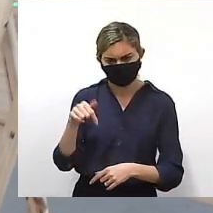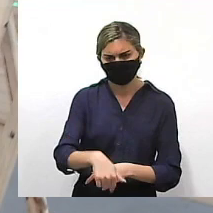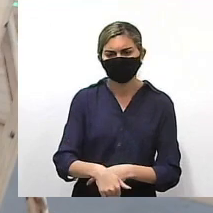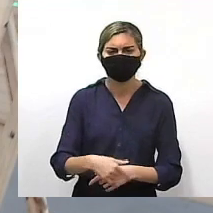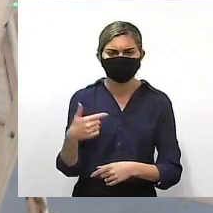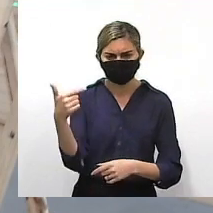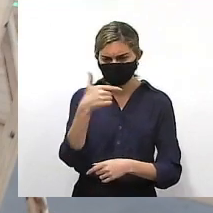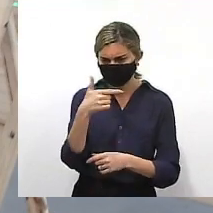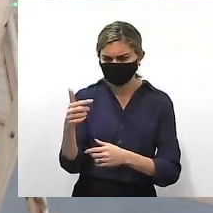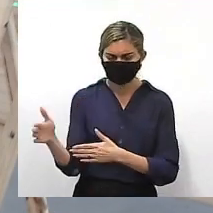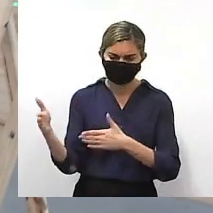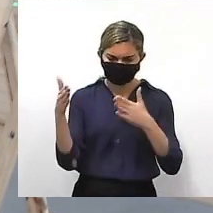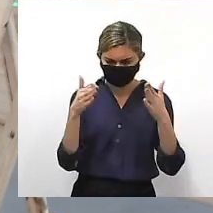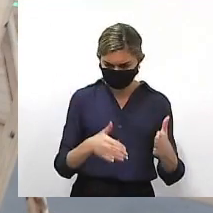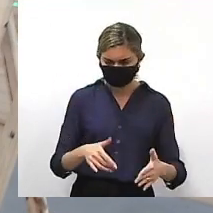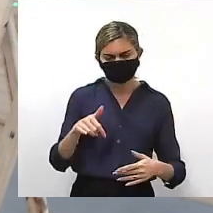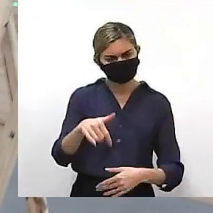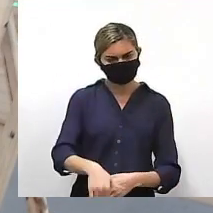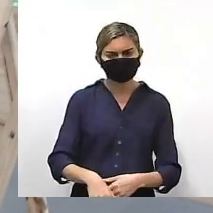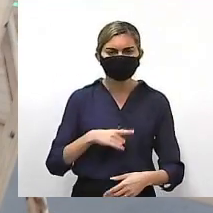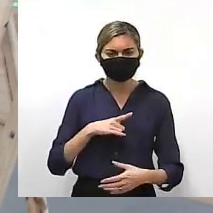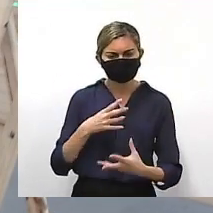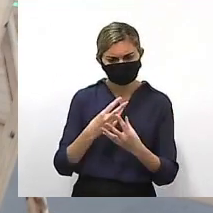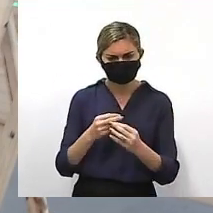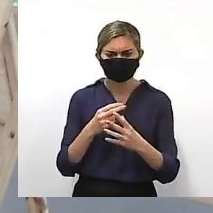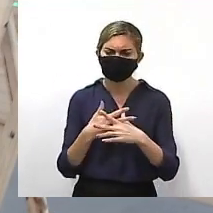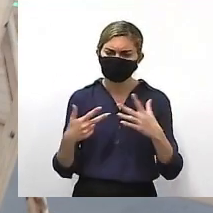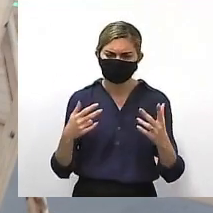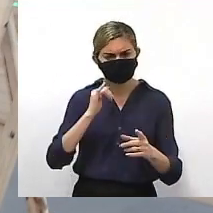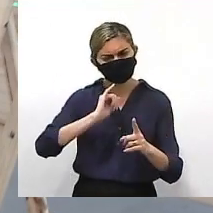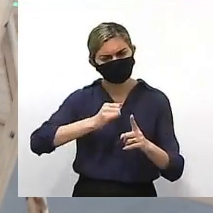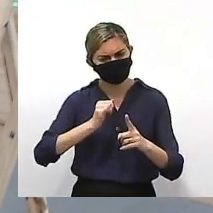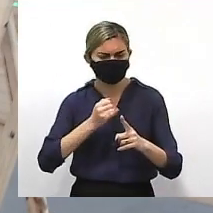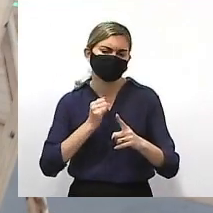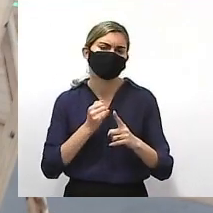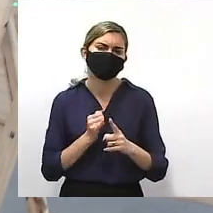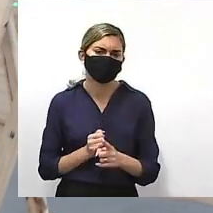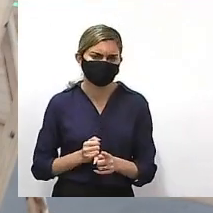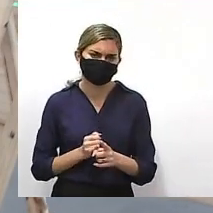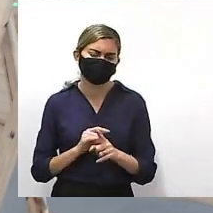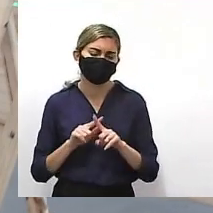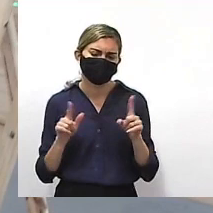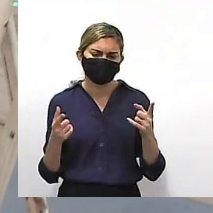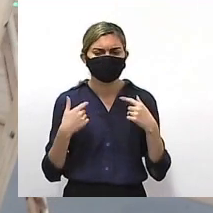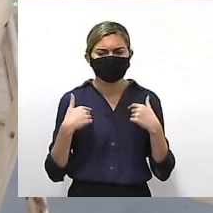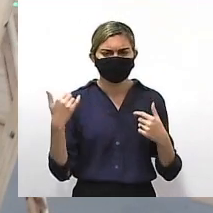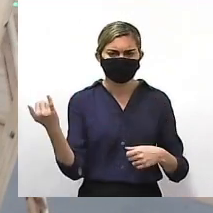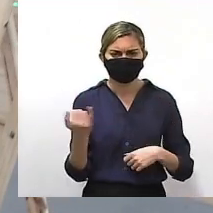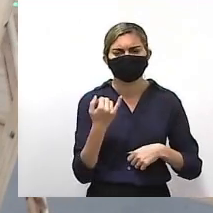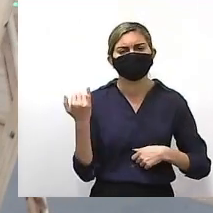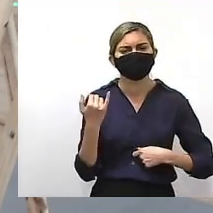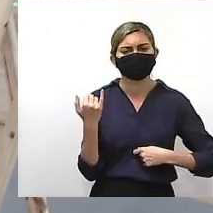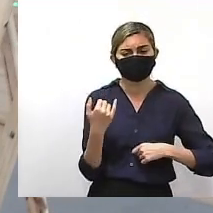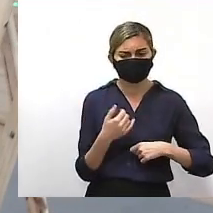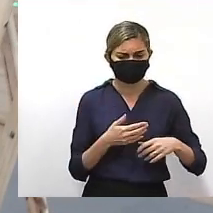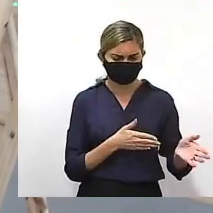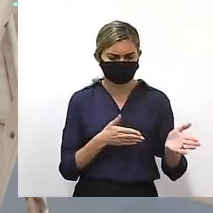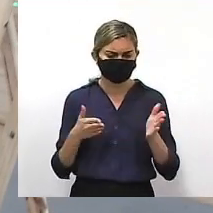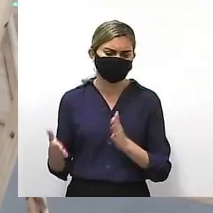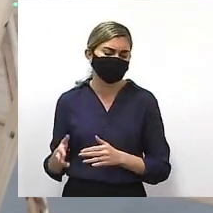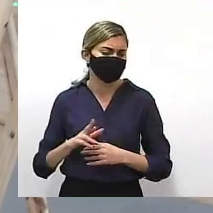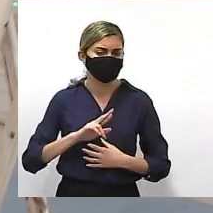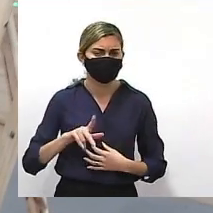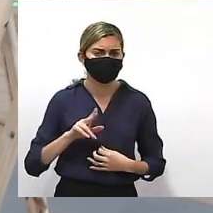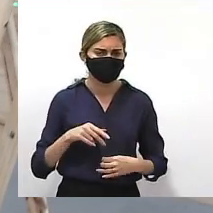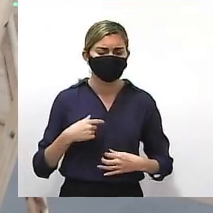no segundo episódio e ela tem muita coisa para contar para a gente. Mas o que é importante nesse momento,